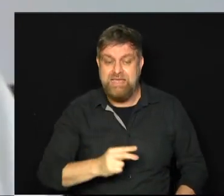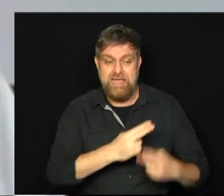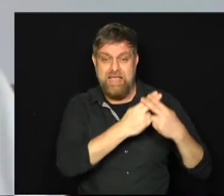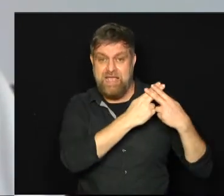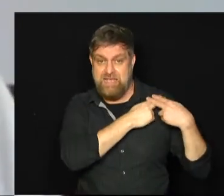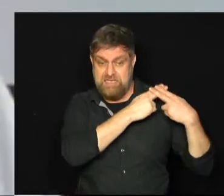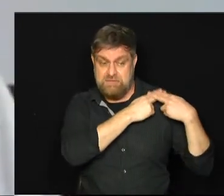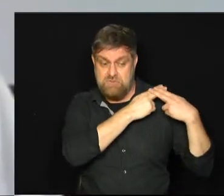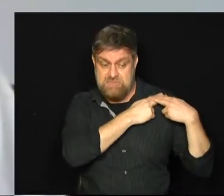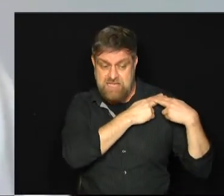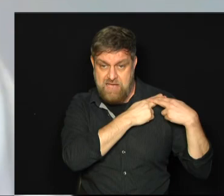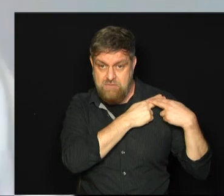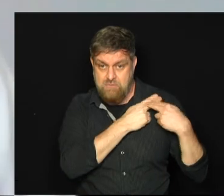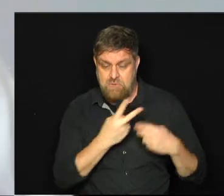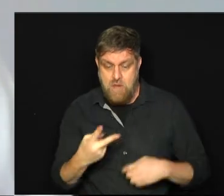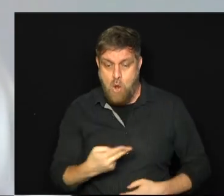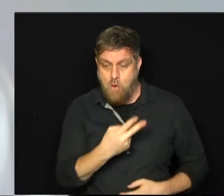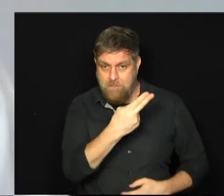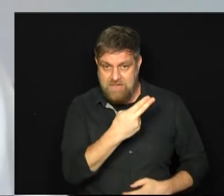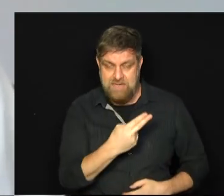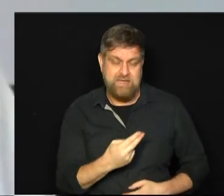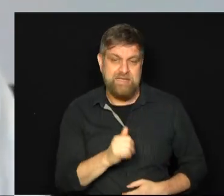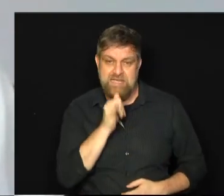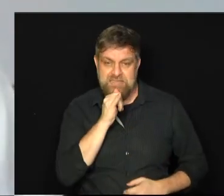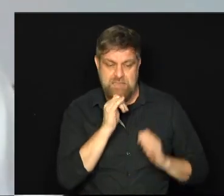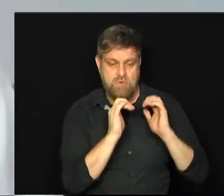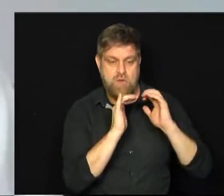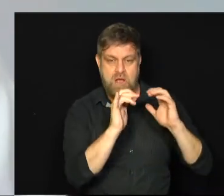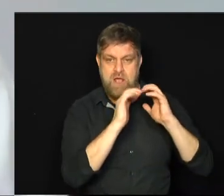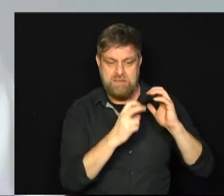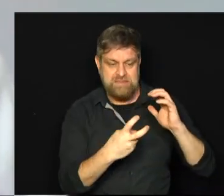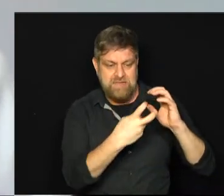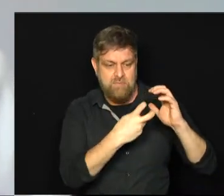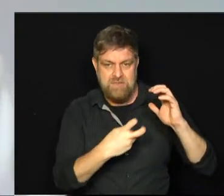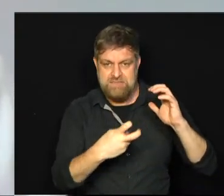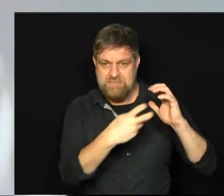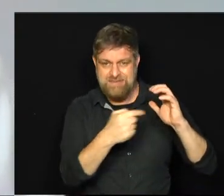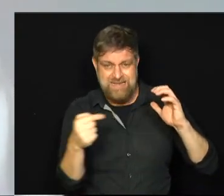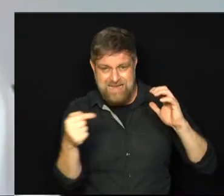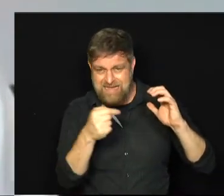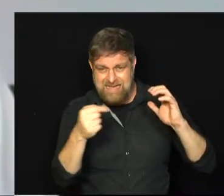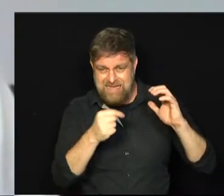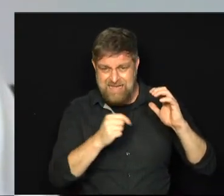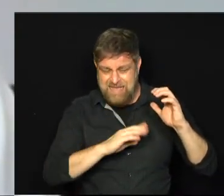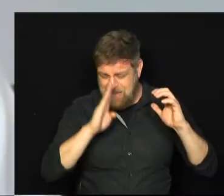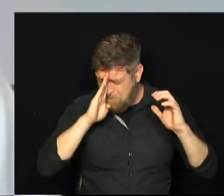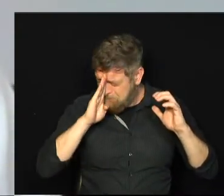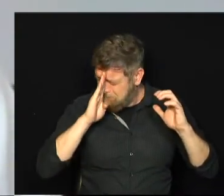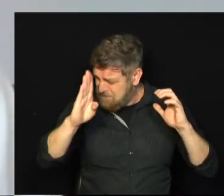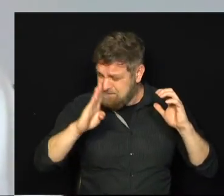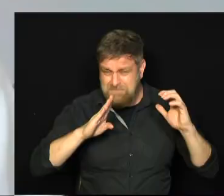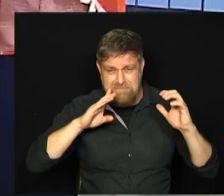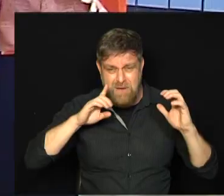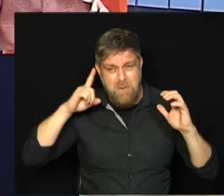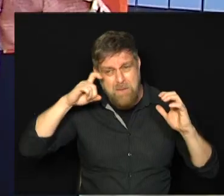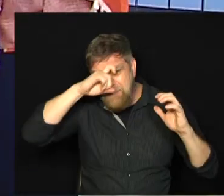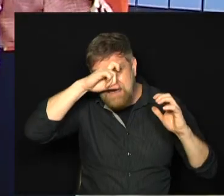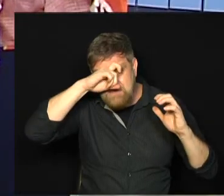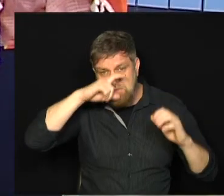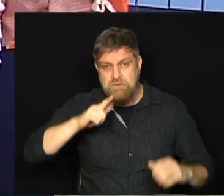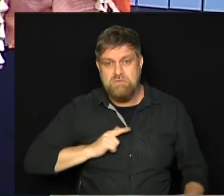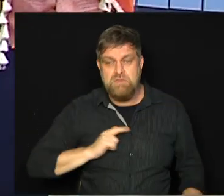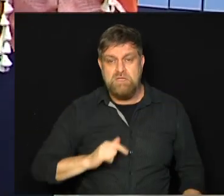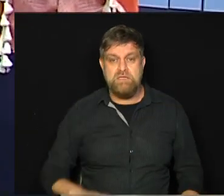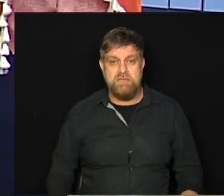complexidade do problema. E tumor cerebral, sem dúvida, é o tumor mais complexo. A gente precisa de uma